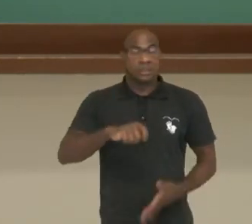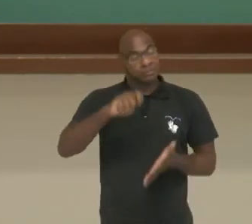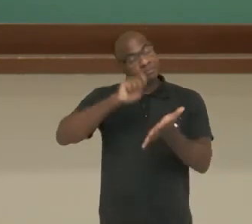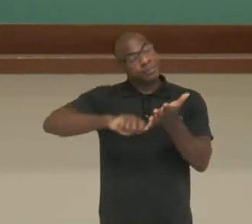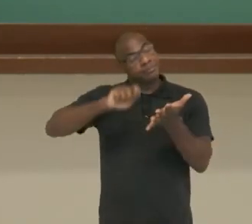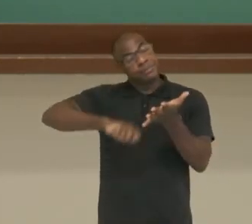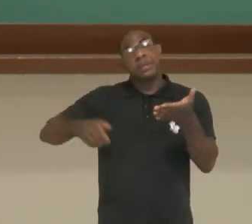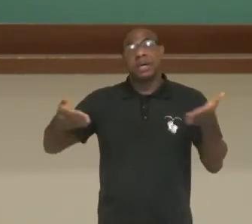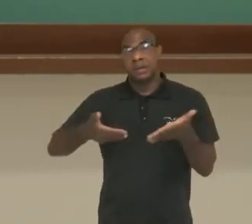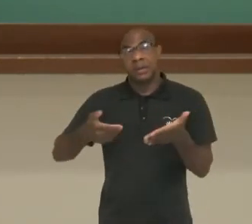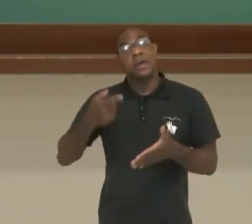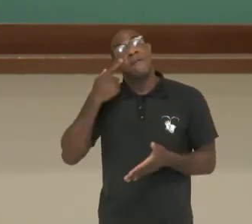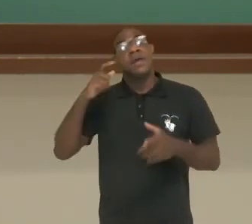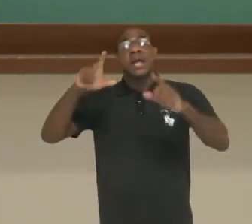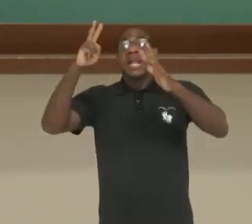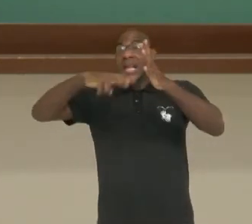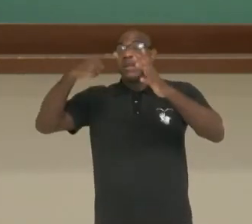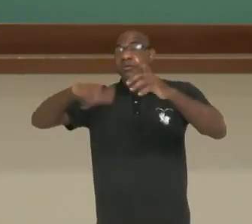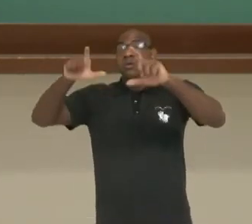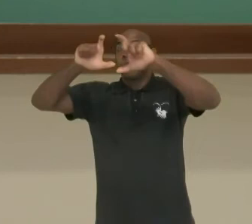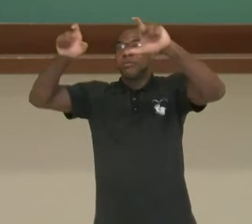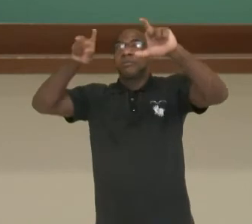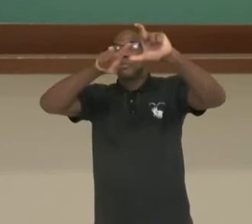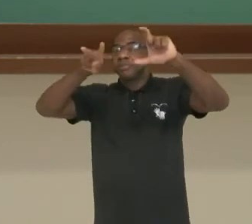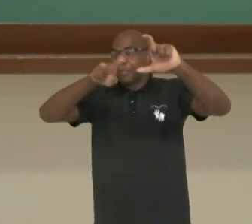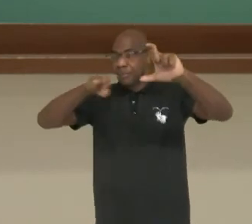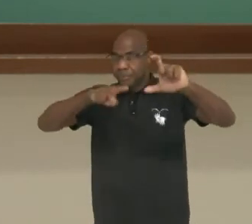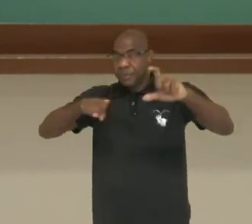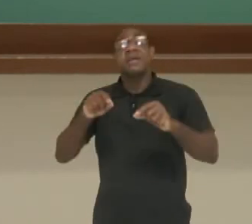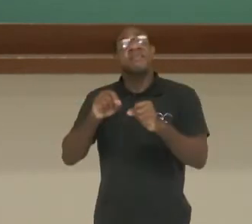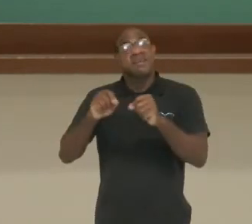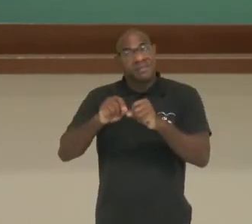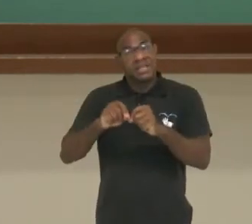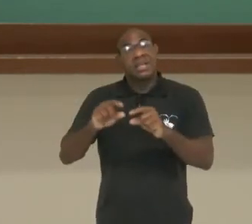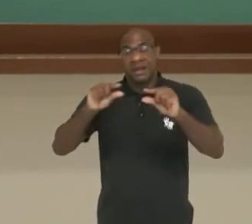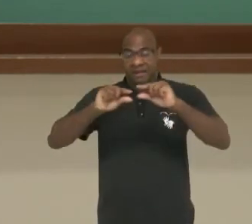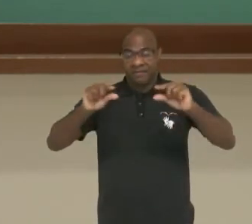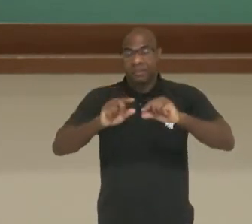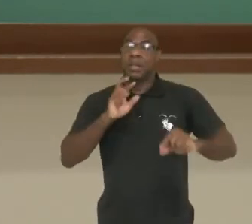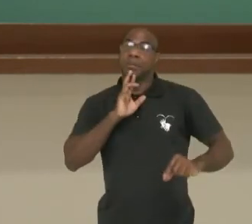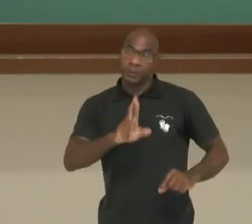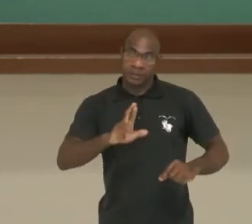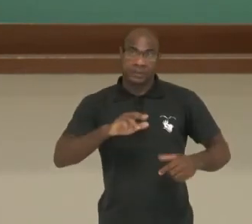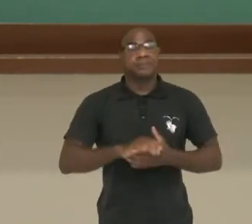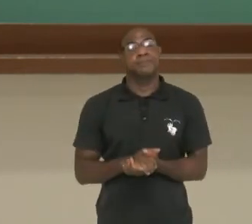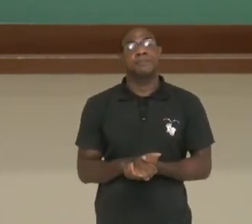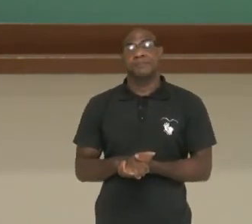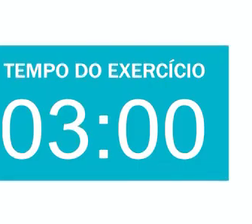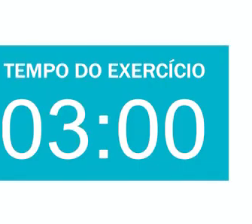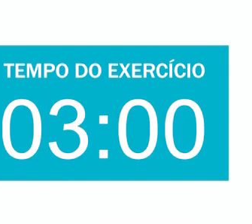enunciado, vão analisar o fragmento e vão elaborar 2 ou 3 frases para responder a mais essa questão.